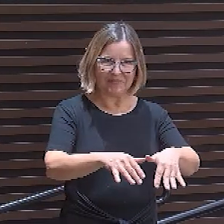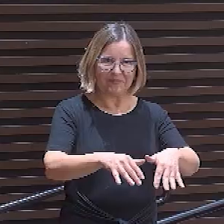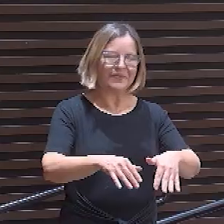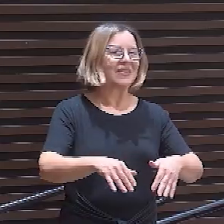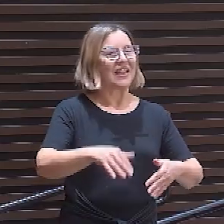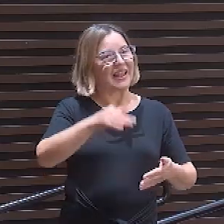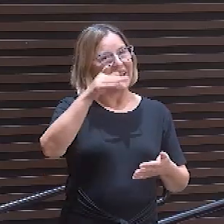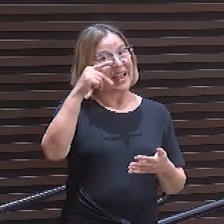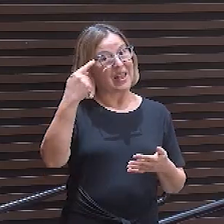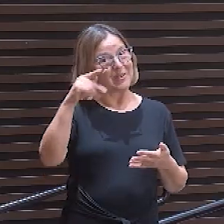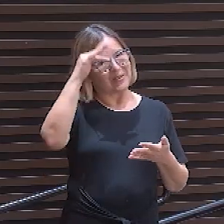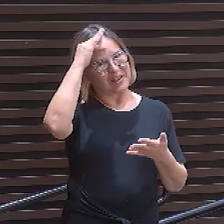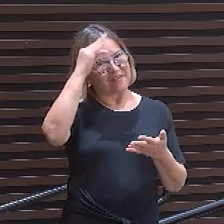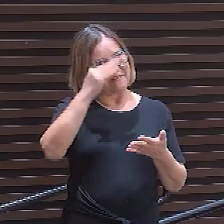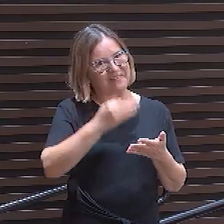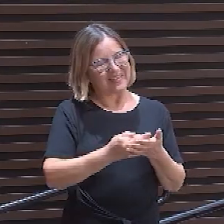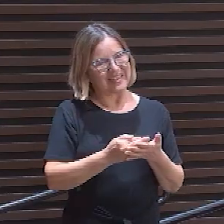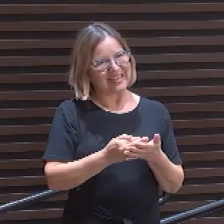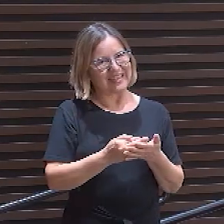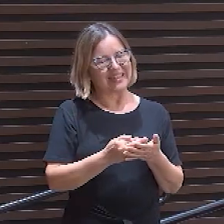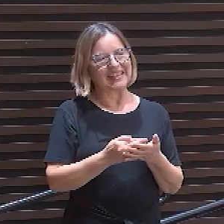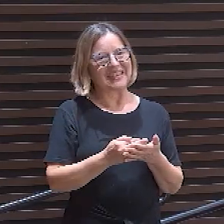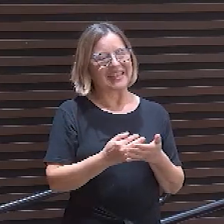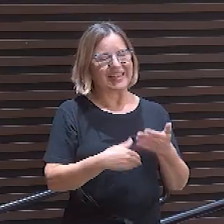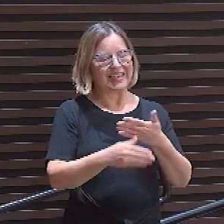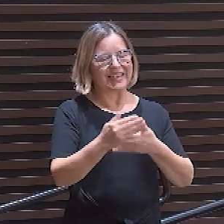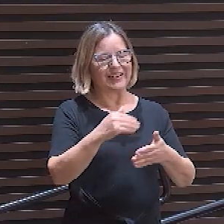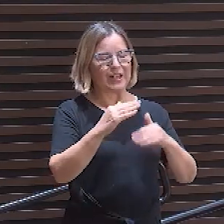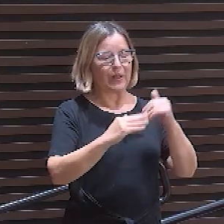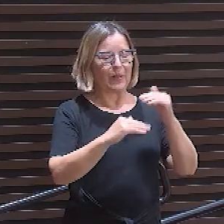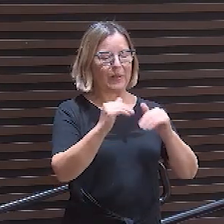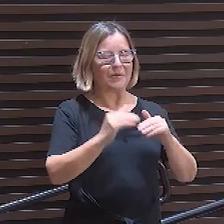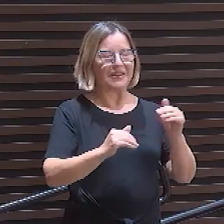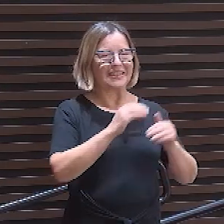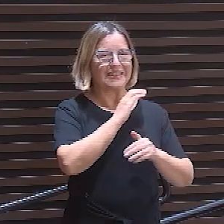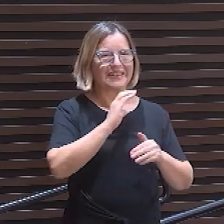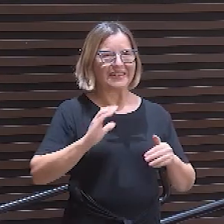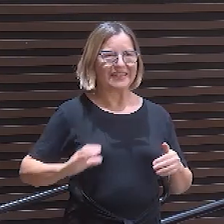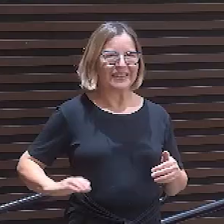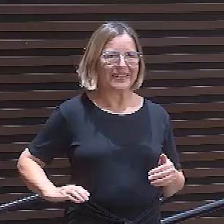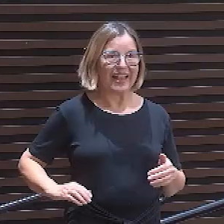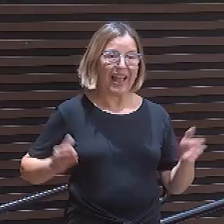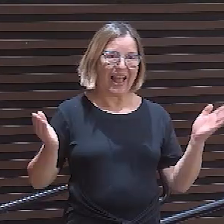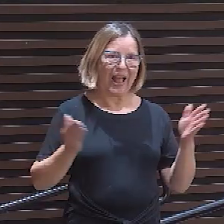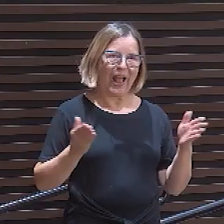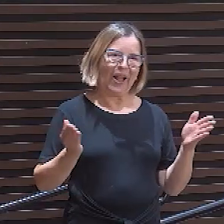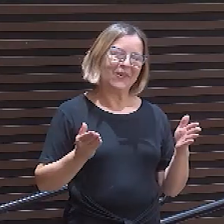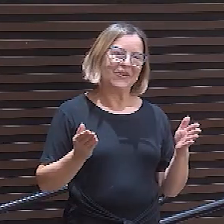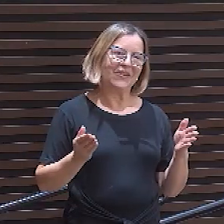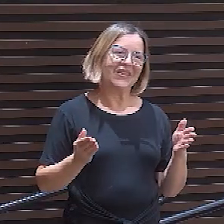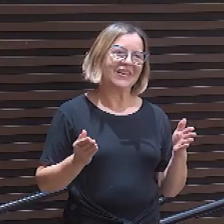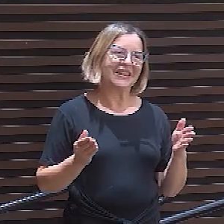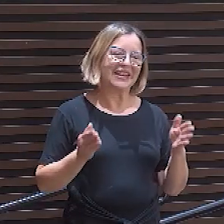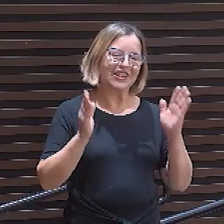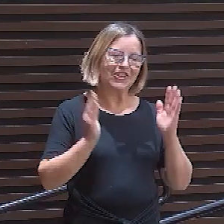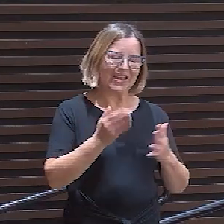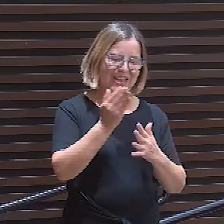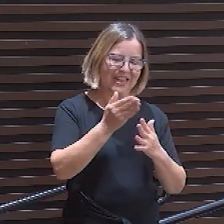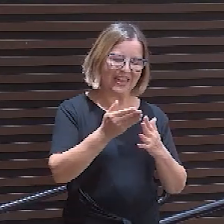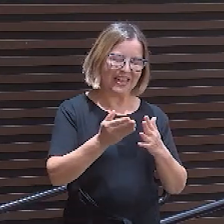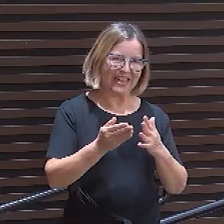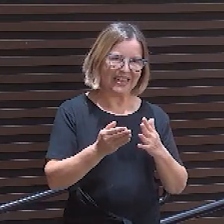operada por Deus, por meio da obra de Cristo, agora estava no meio da comunidade do povo de